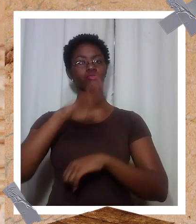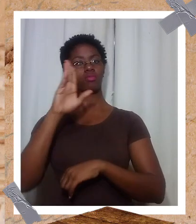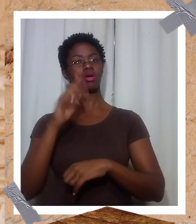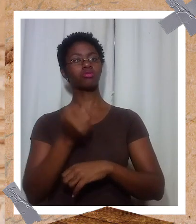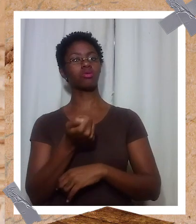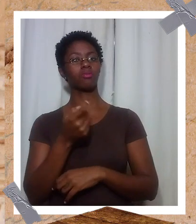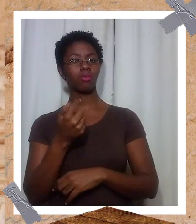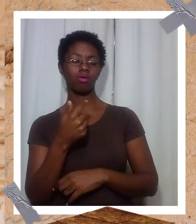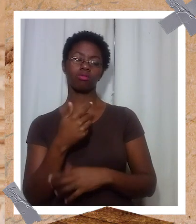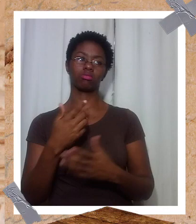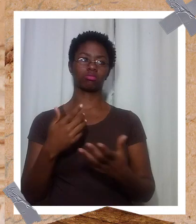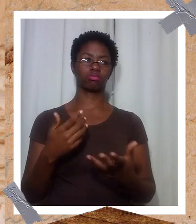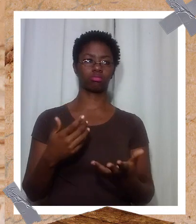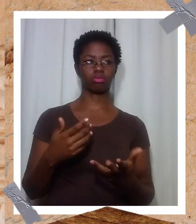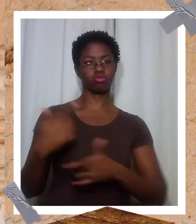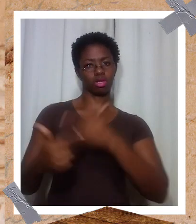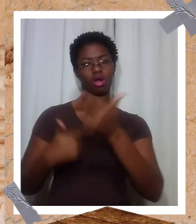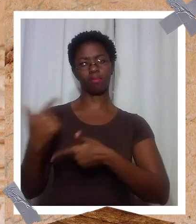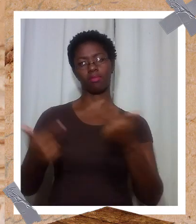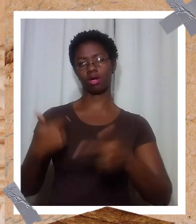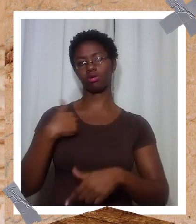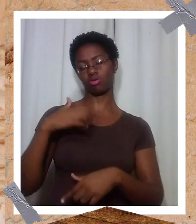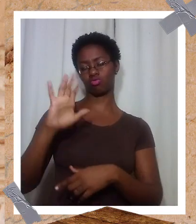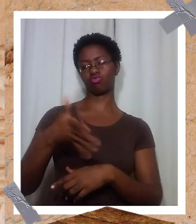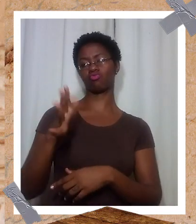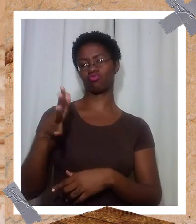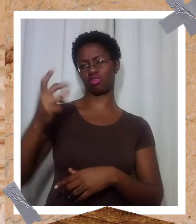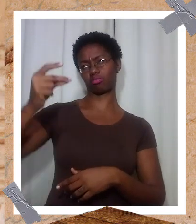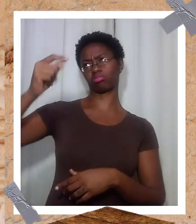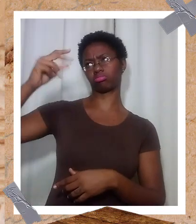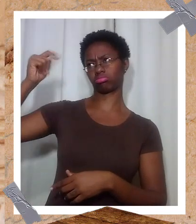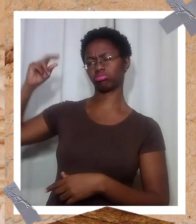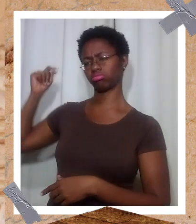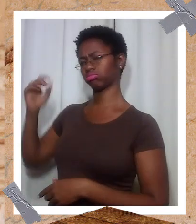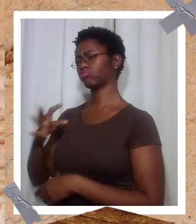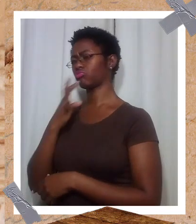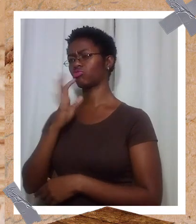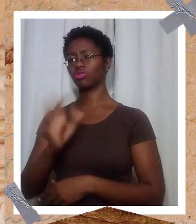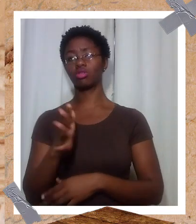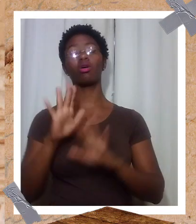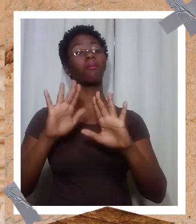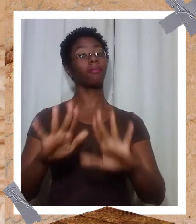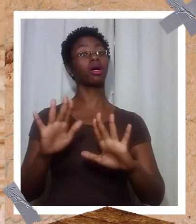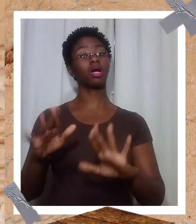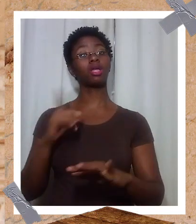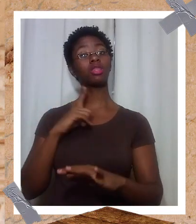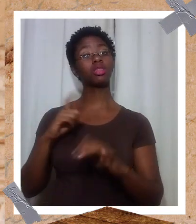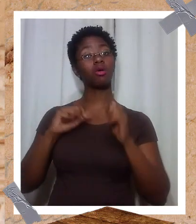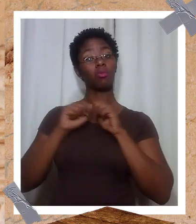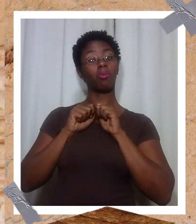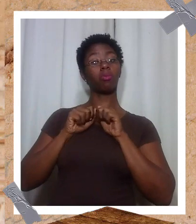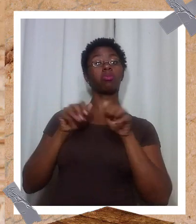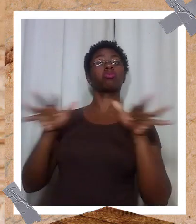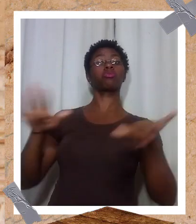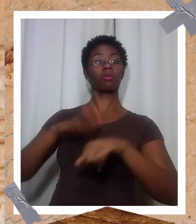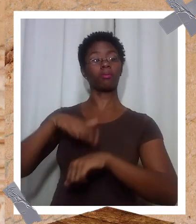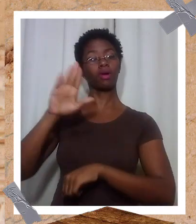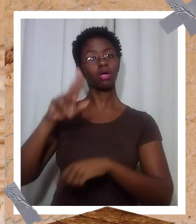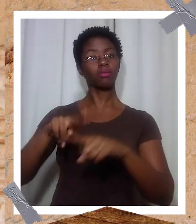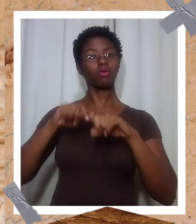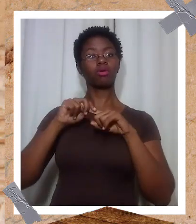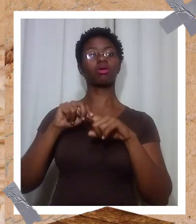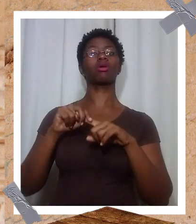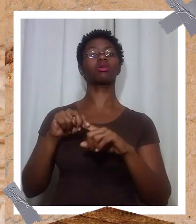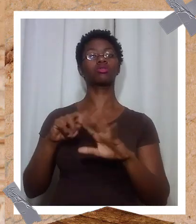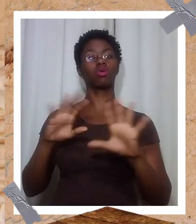digamos assim, o trabalho dessa galera já vem de muitos e muito tempo, né? Mas teve uma certa repercussão com a tomada dos